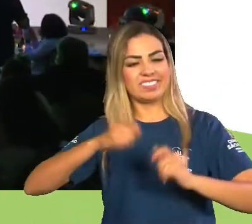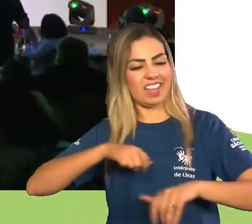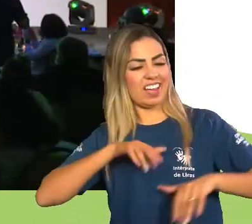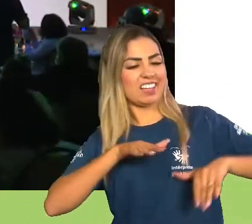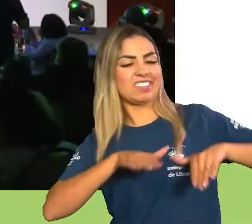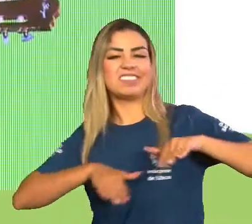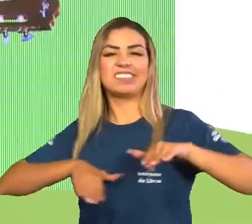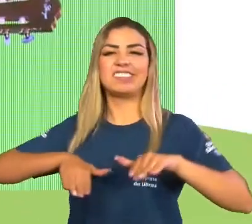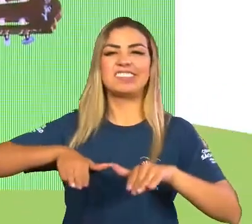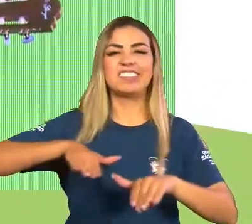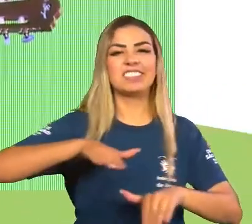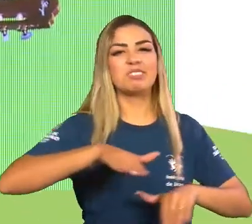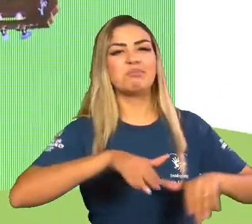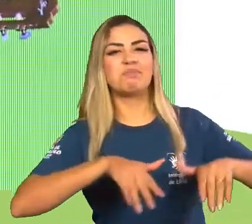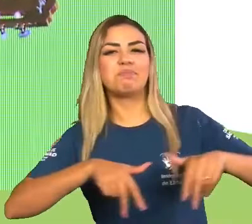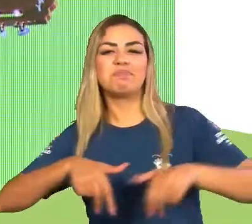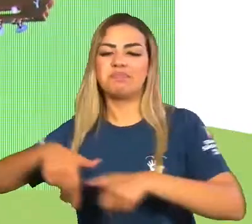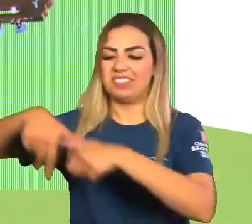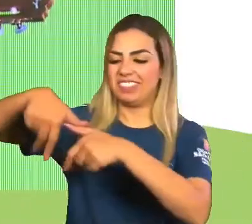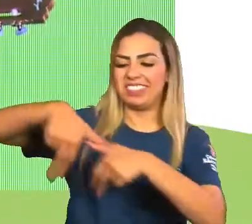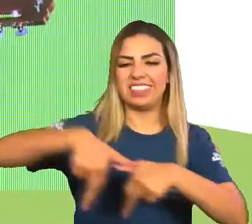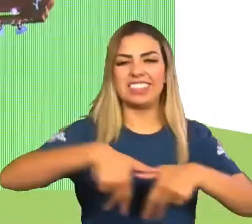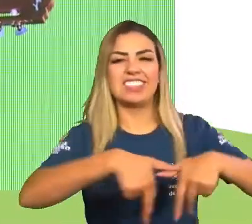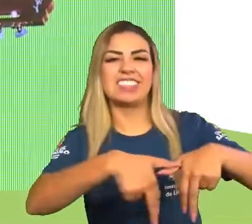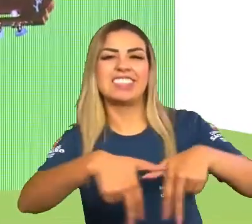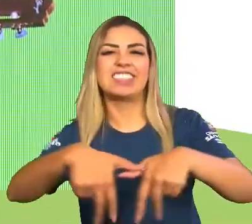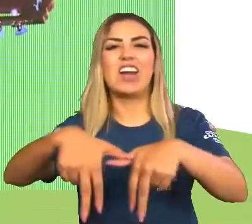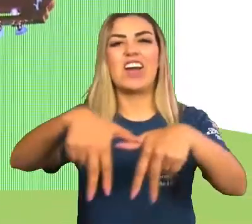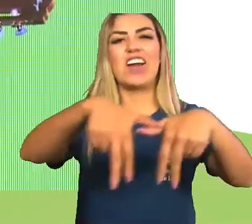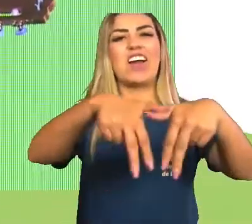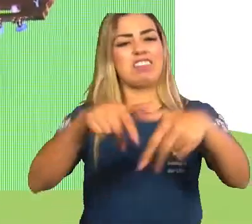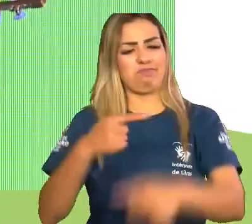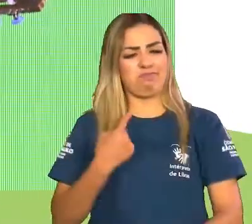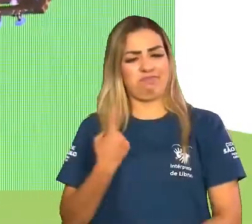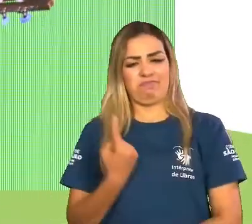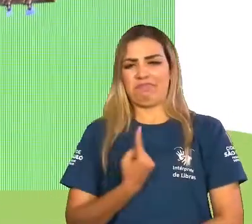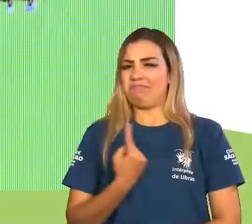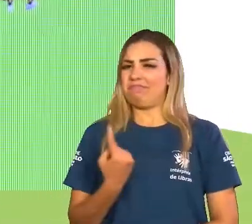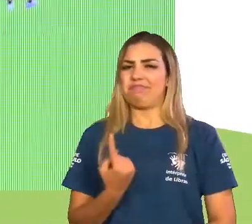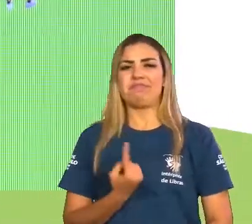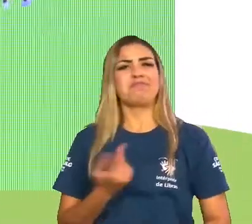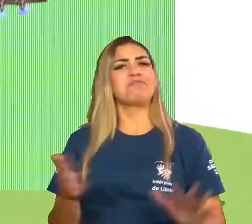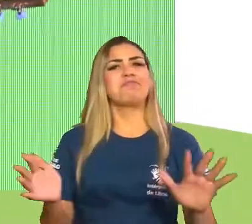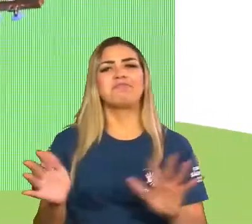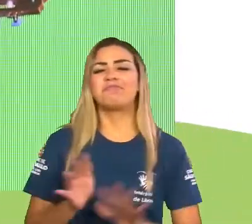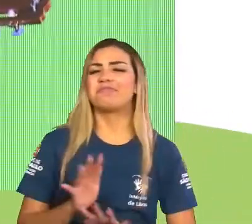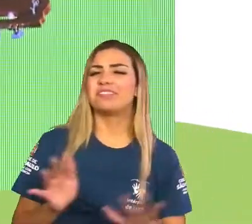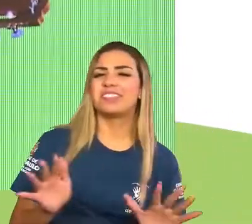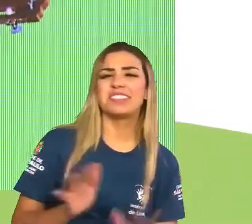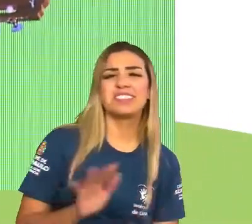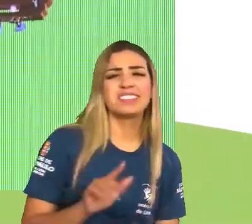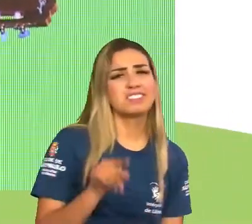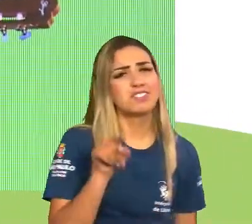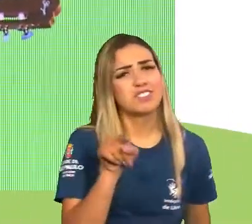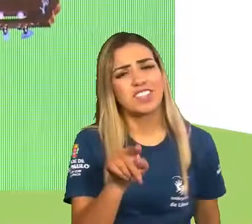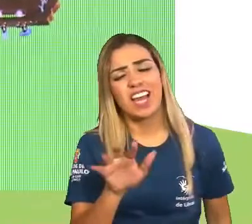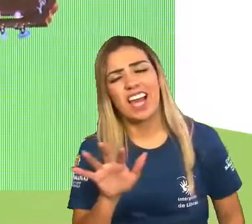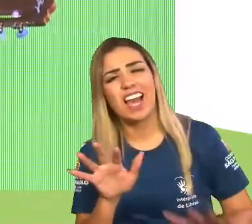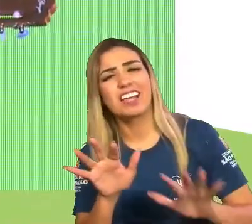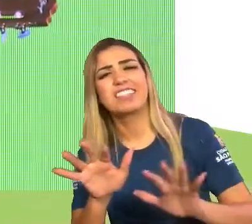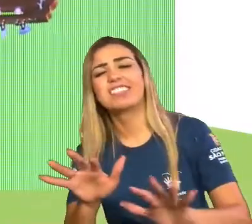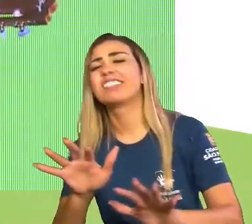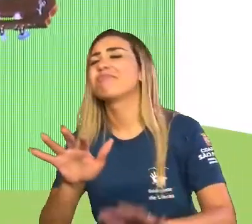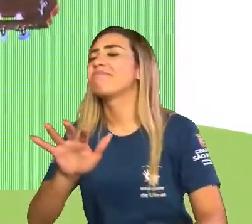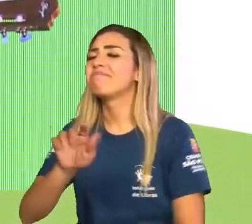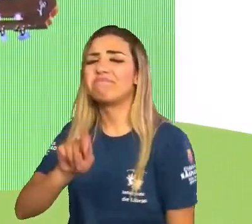Eu sigo e nunca me sinto só. Você é assim, um